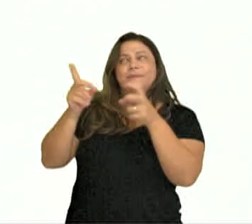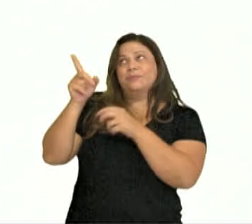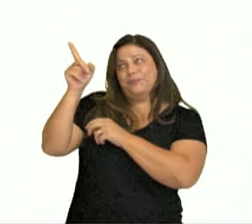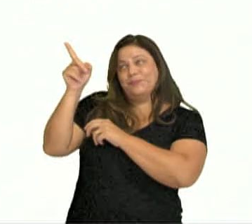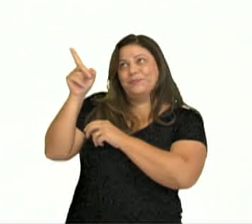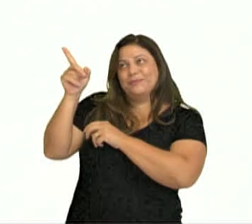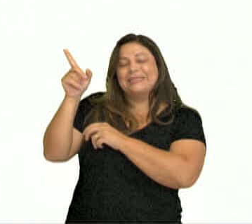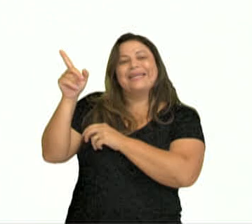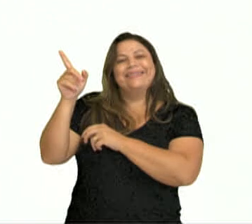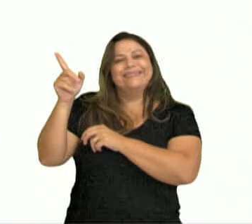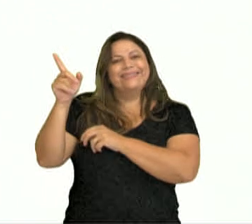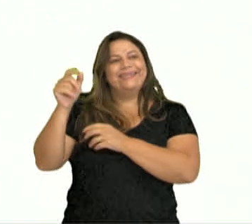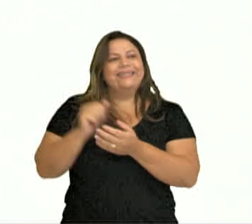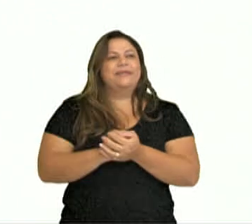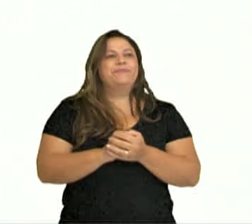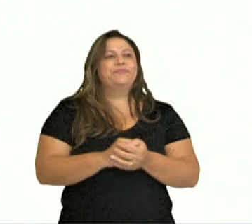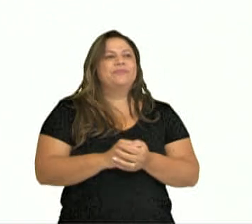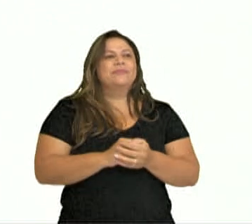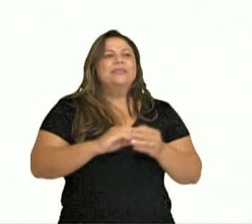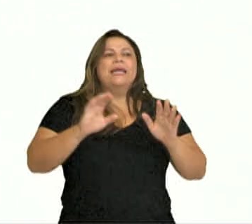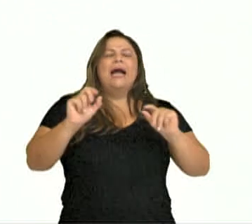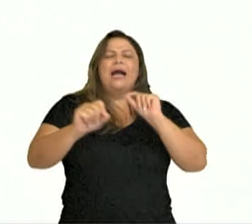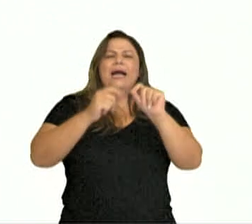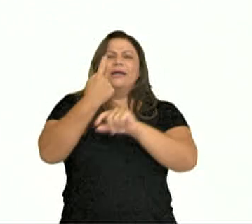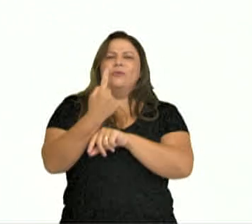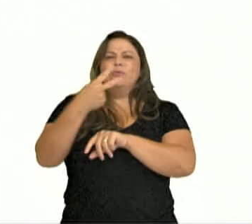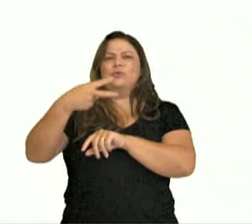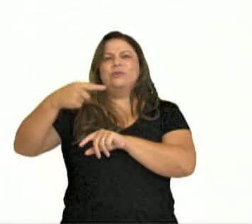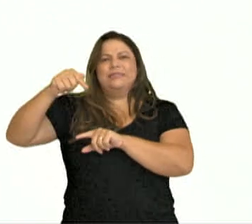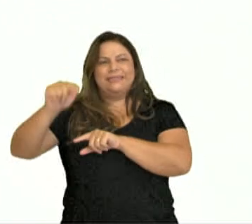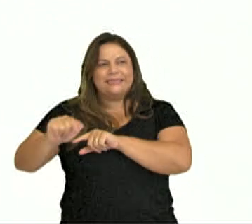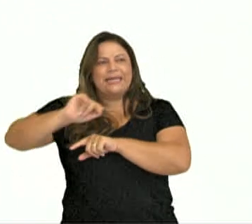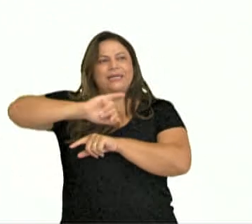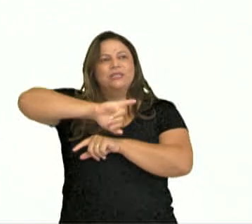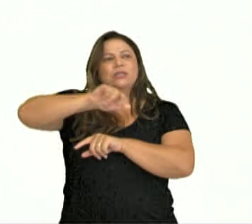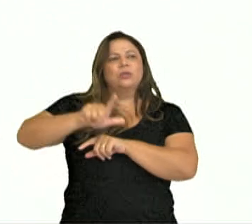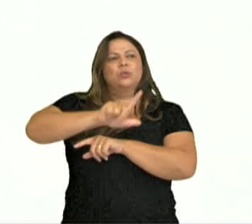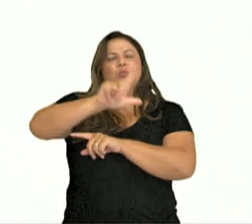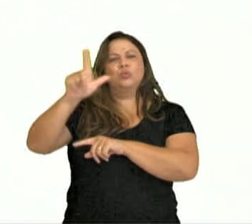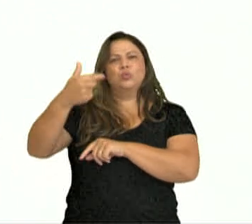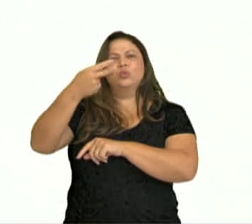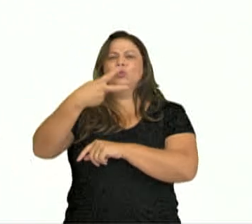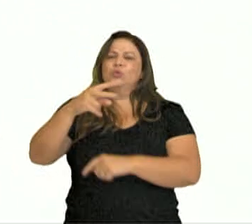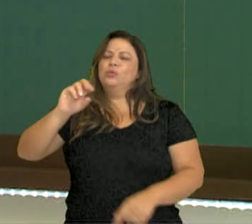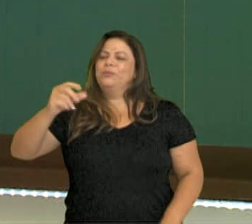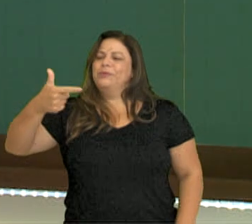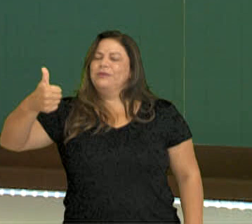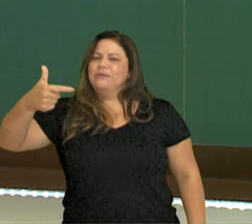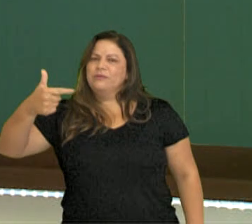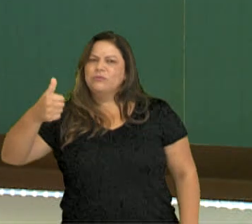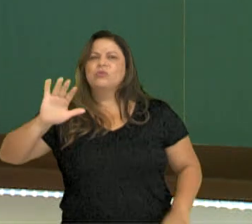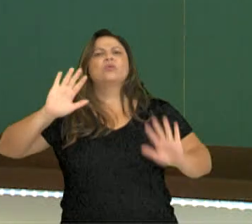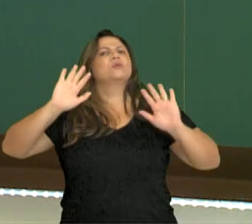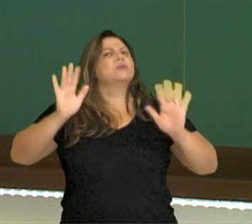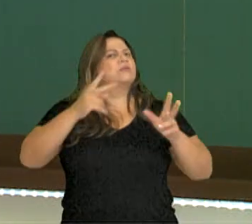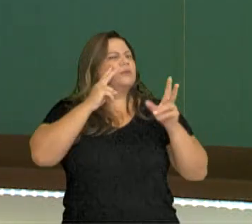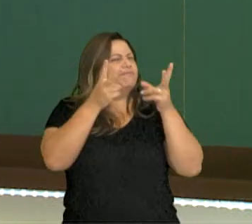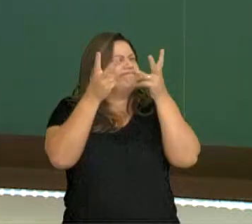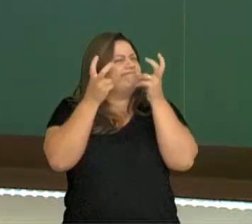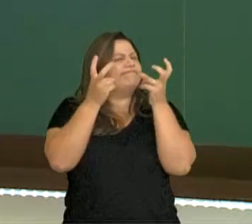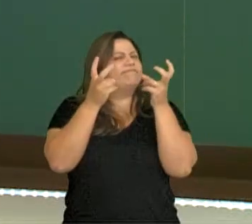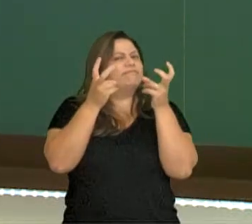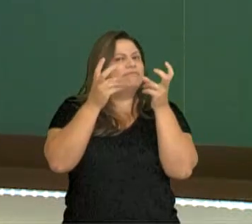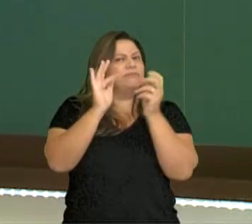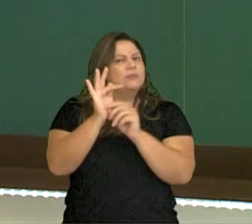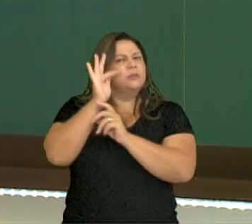publicação ali, edição 127 da Mundo Estranho, lá de julho de 2012, previu essa pandemia. Ela falava